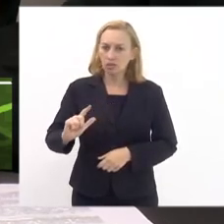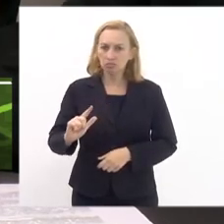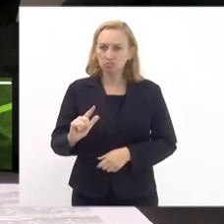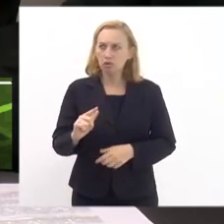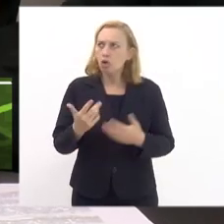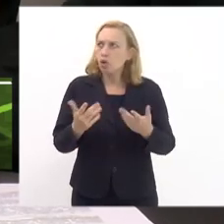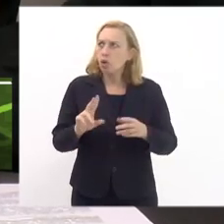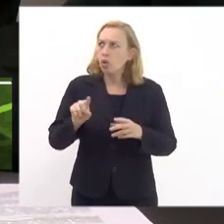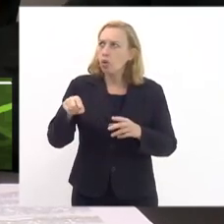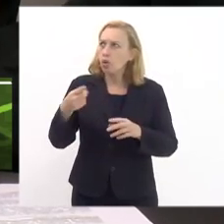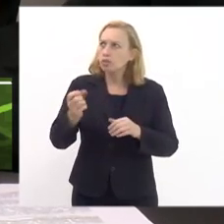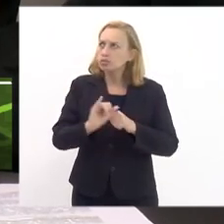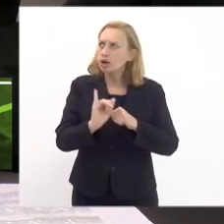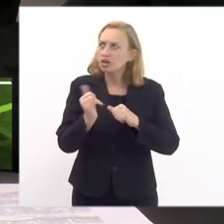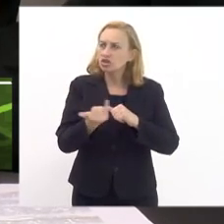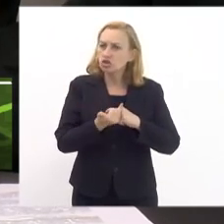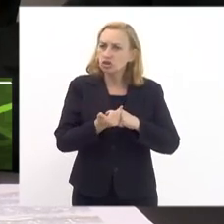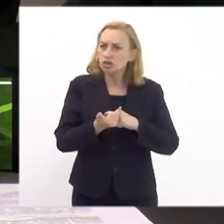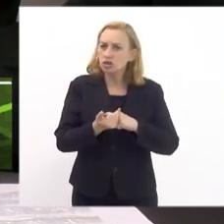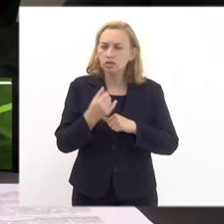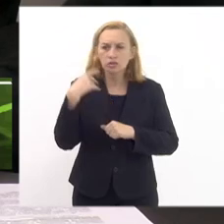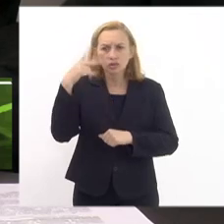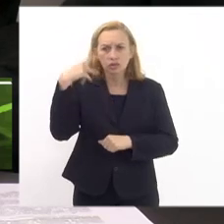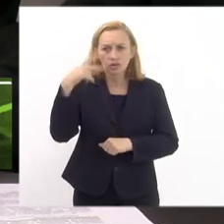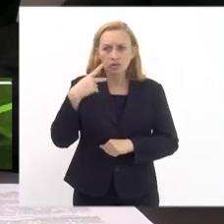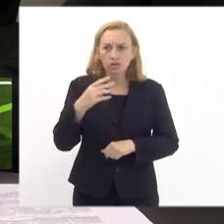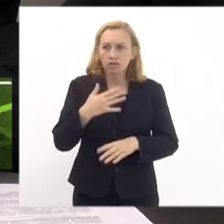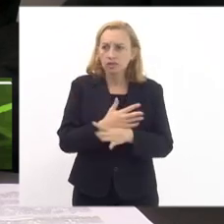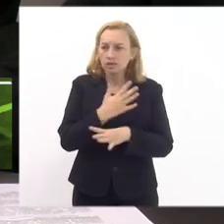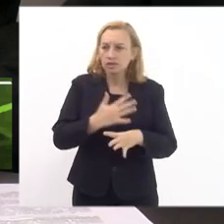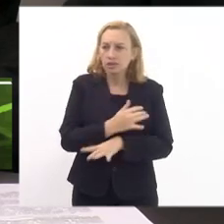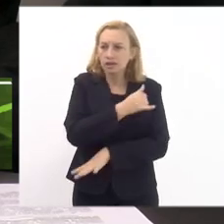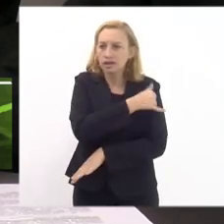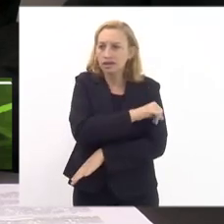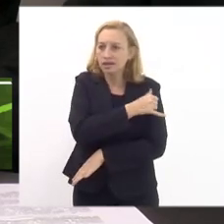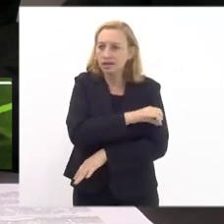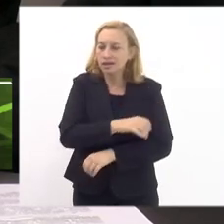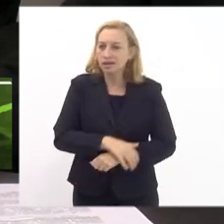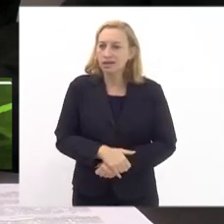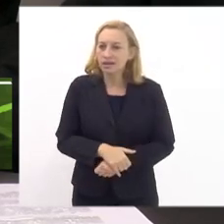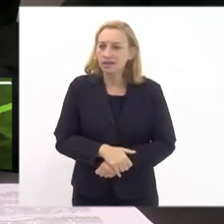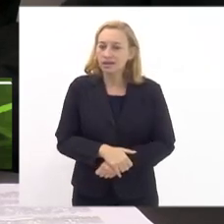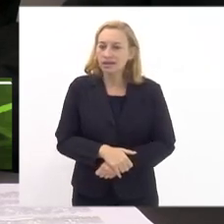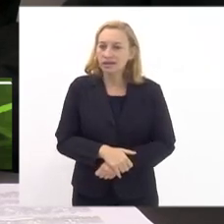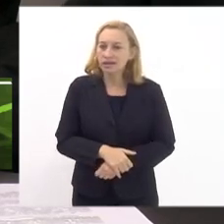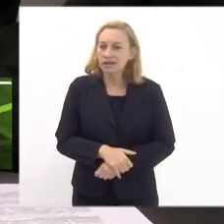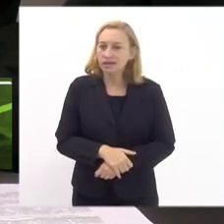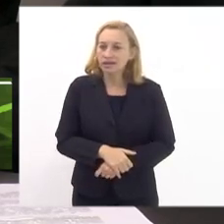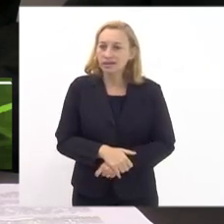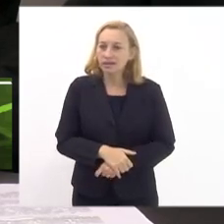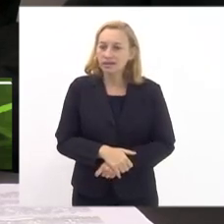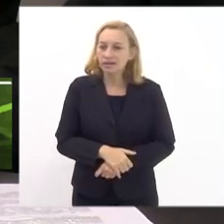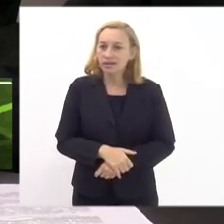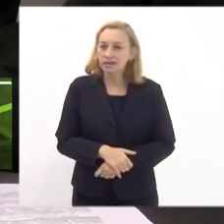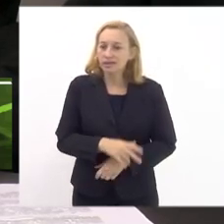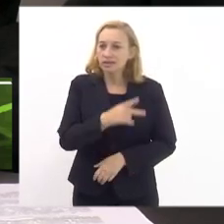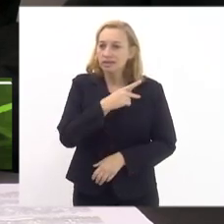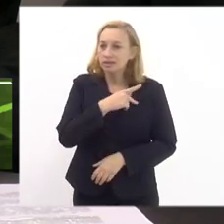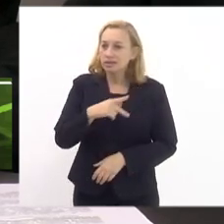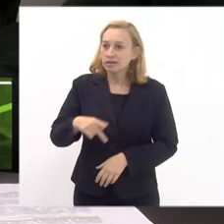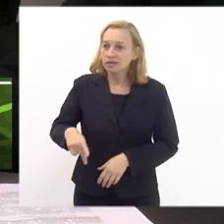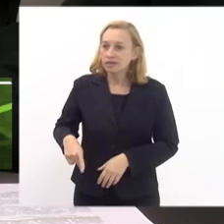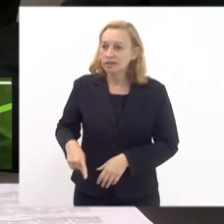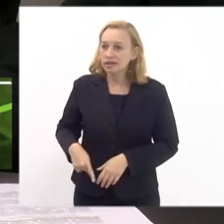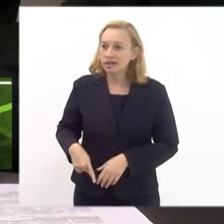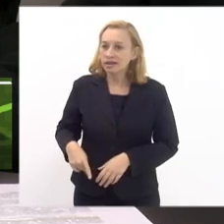outro adjetivo. Para um vereador da cidade do Rio de Janeiro, é um boçal. E, por incrível que pareça, é o presidente da Comissão de Pessoas com Deficiência,